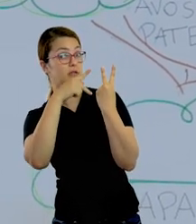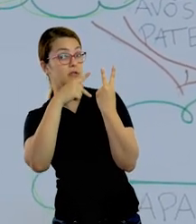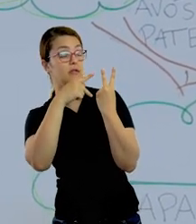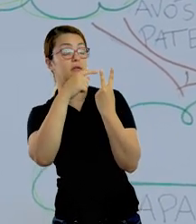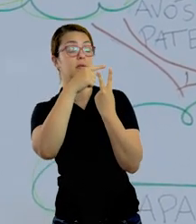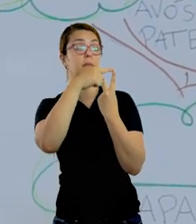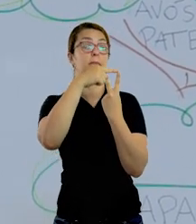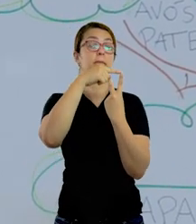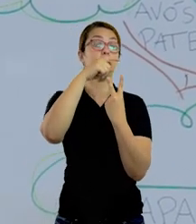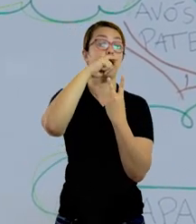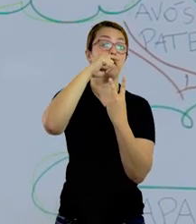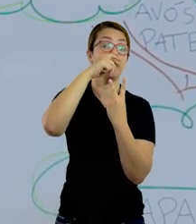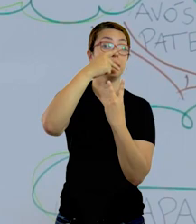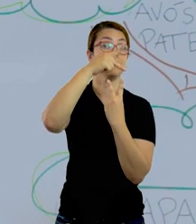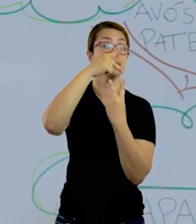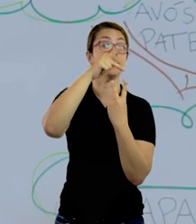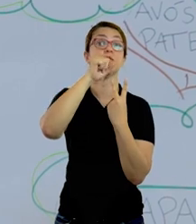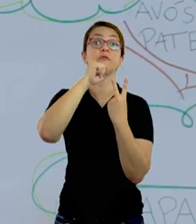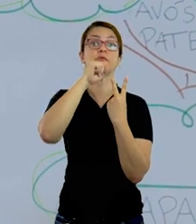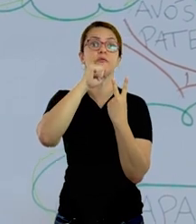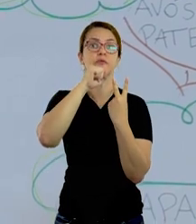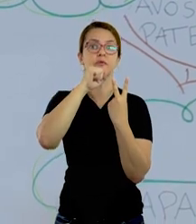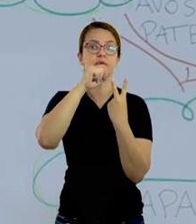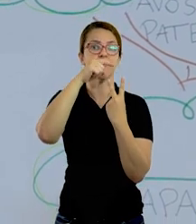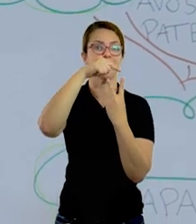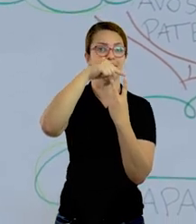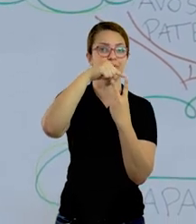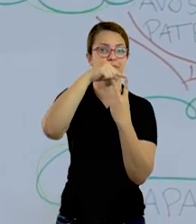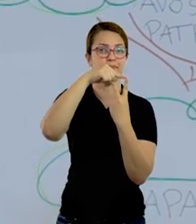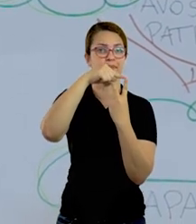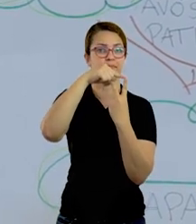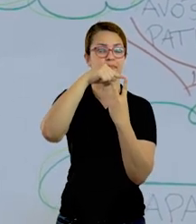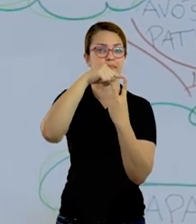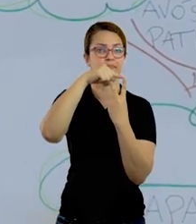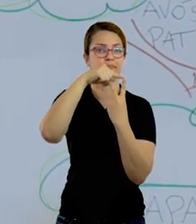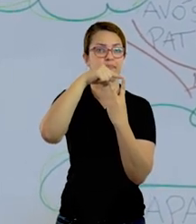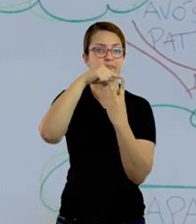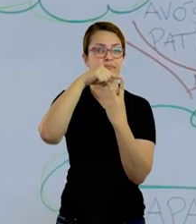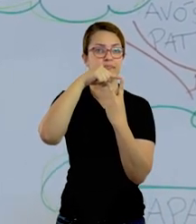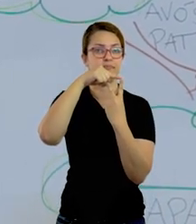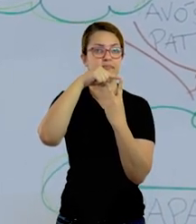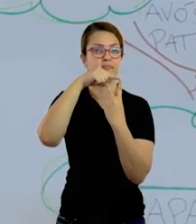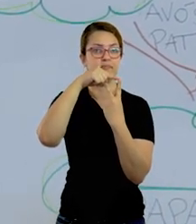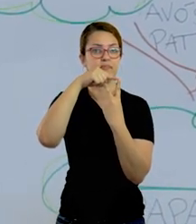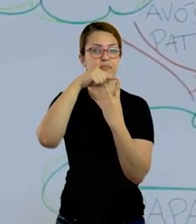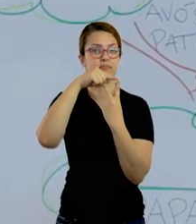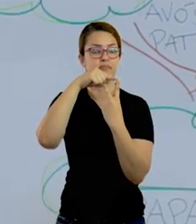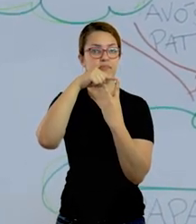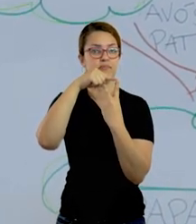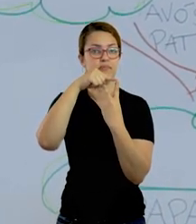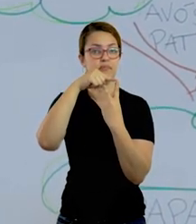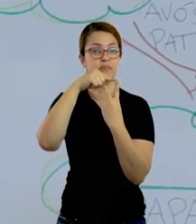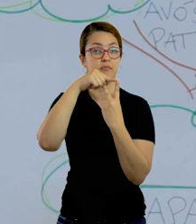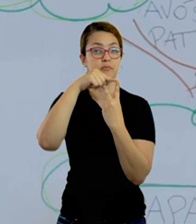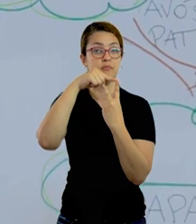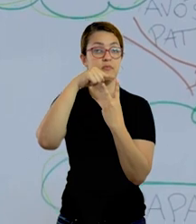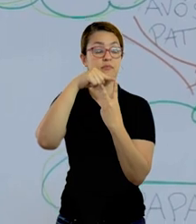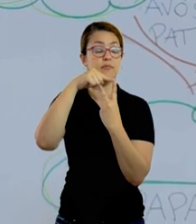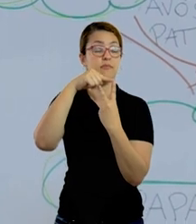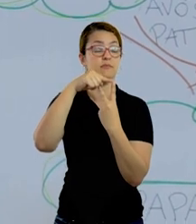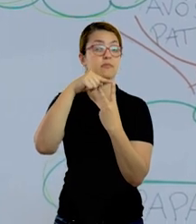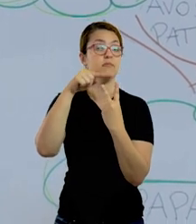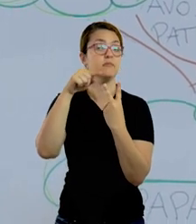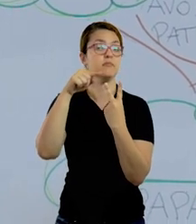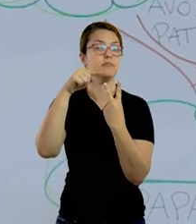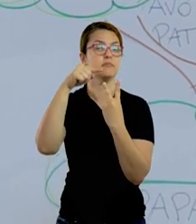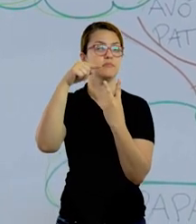avó e o pai da sua avó. Maternos, não esqueçam. Em cima da árvore da